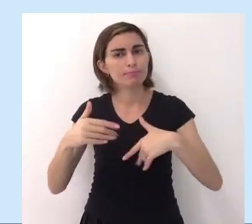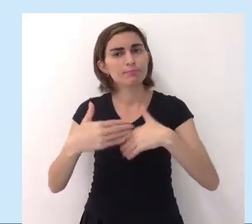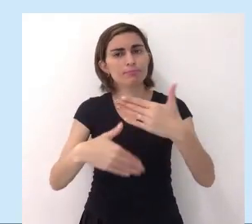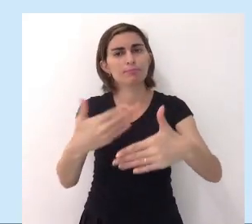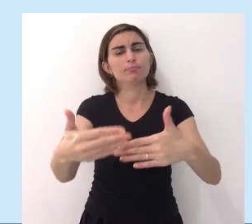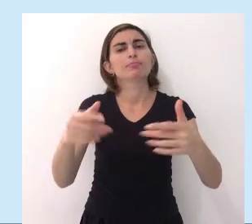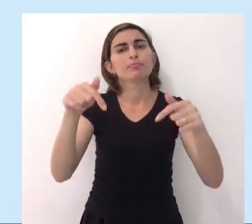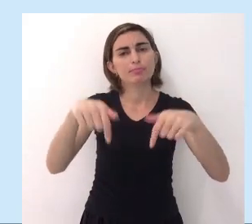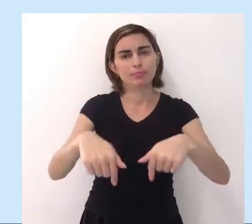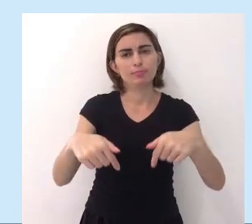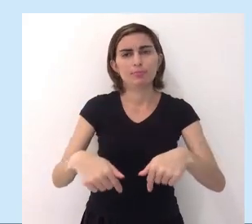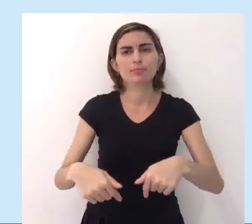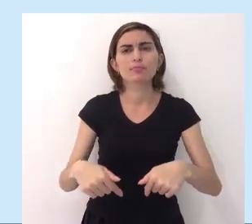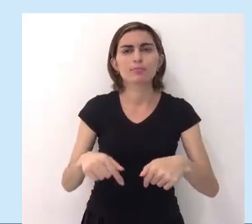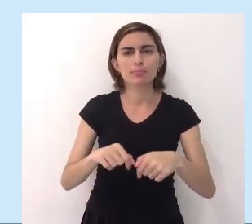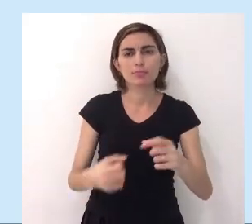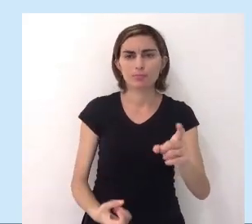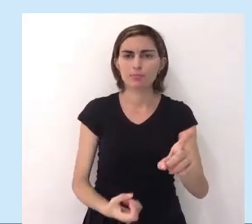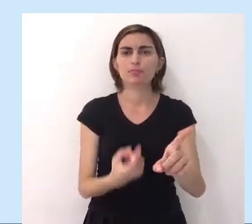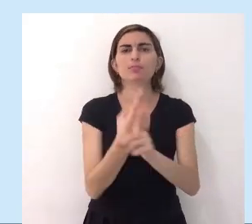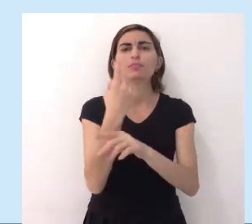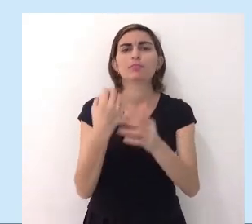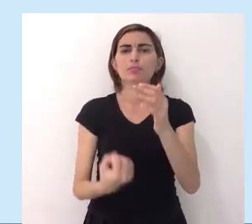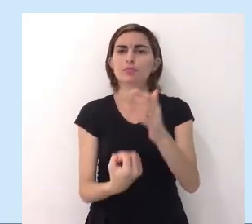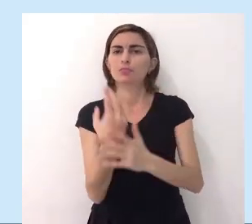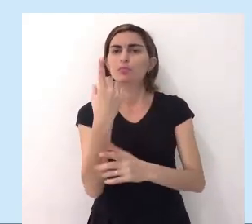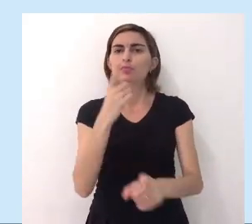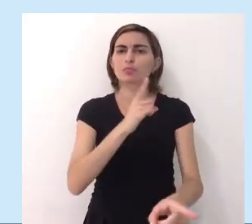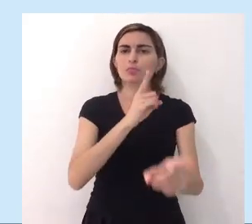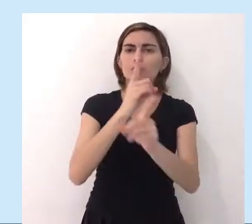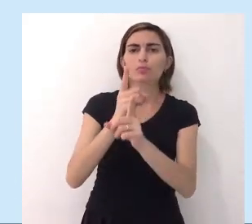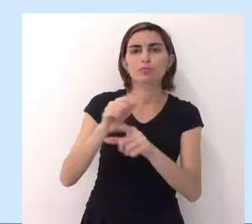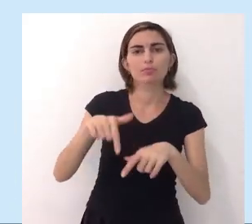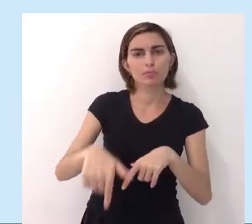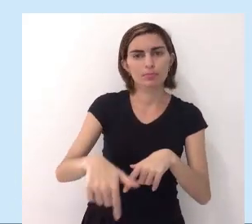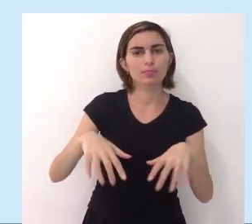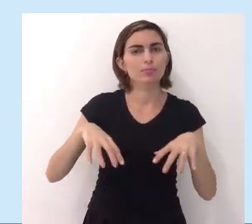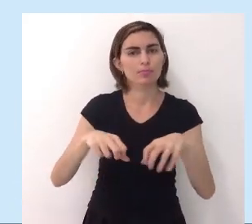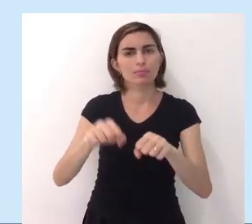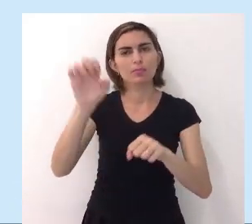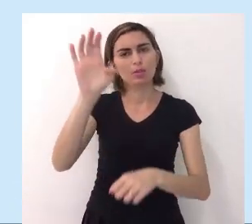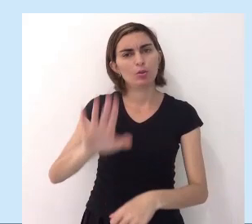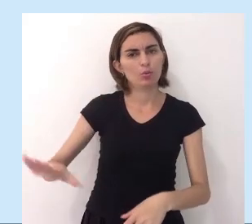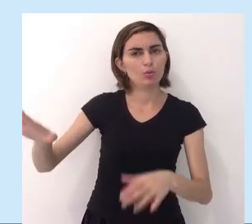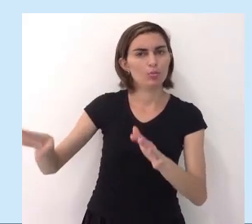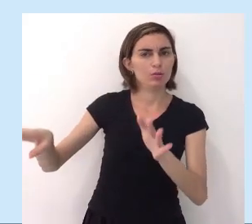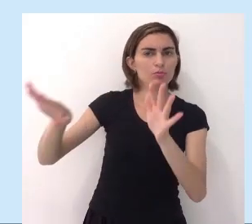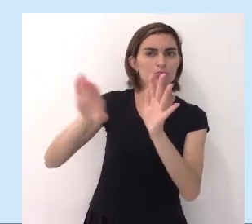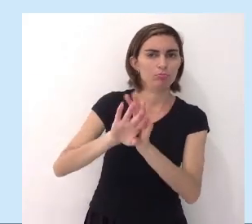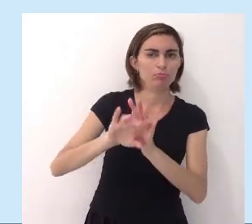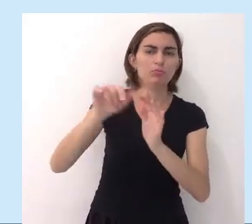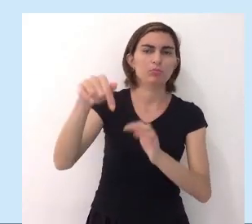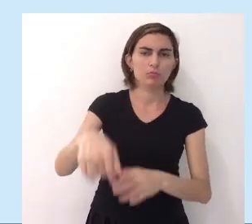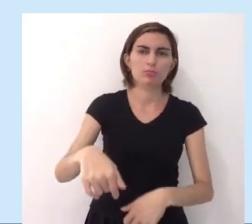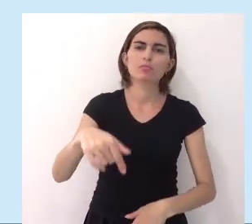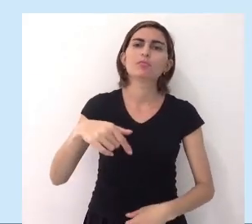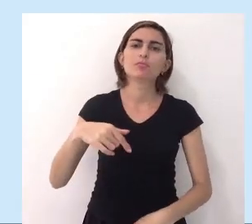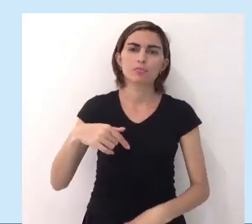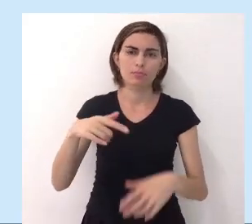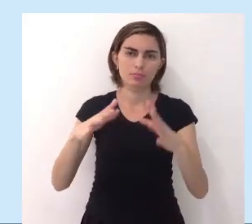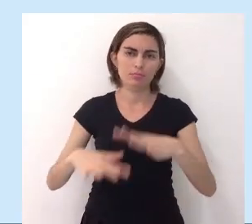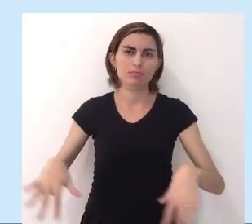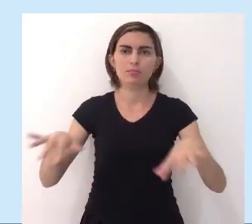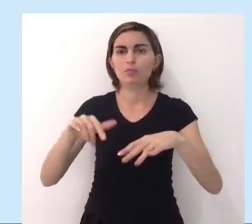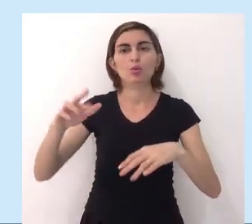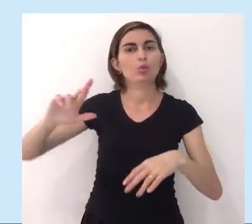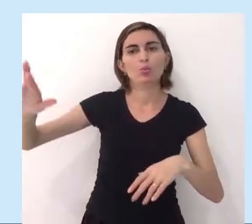praticados aqui no descobrimento, né, na colonização, tá? Quando o europeu veio até um outro ambiente